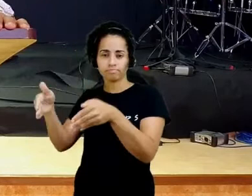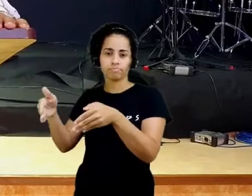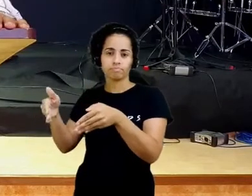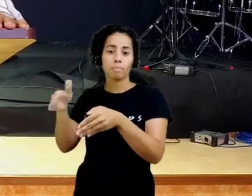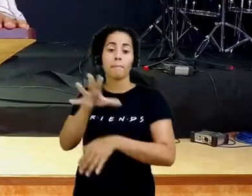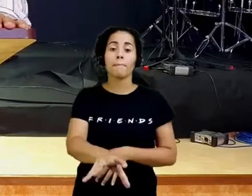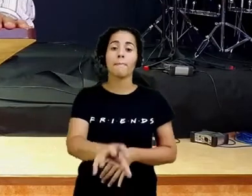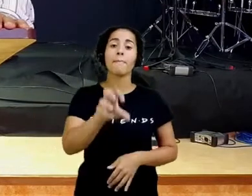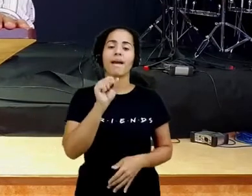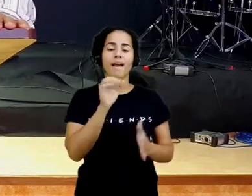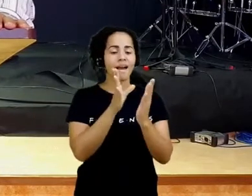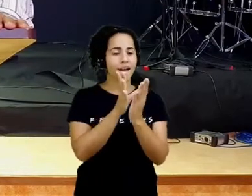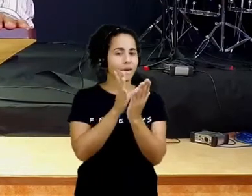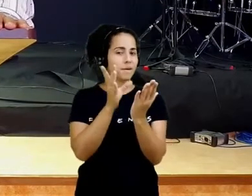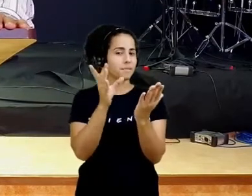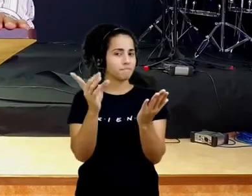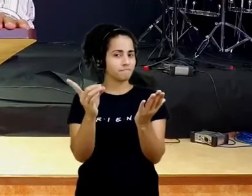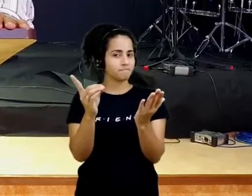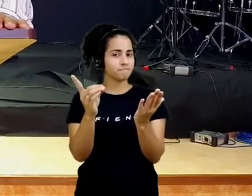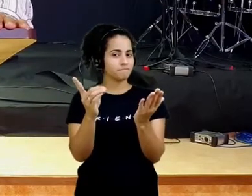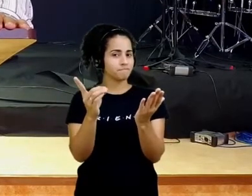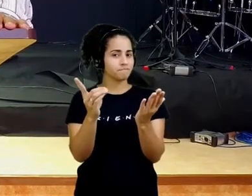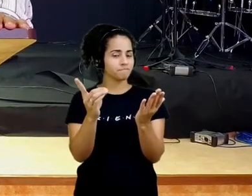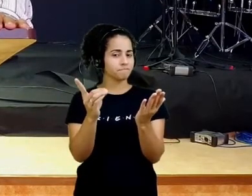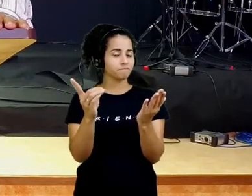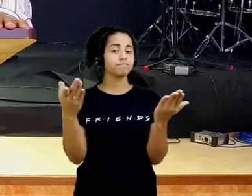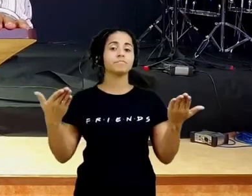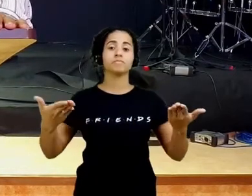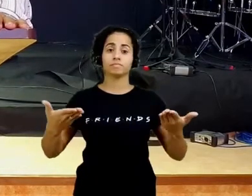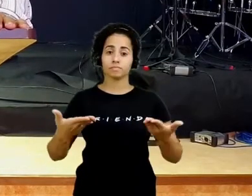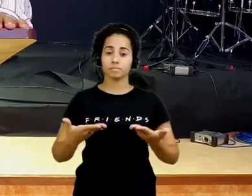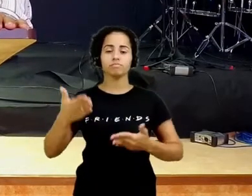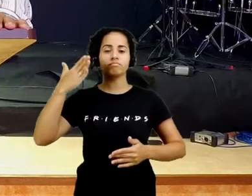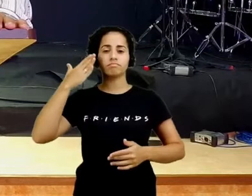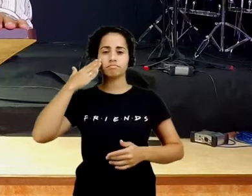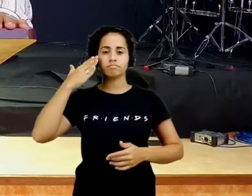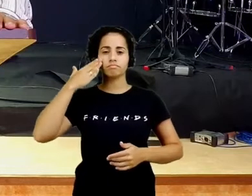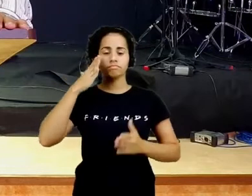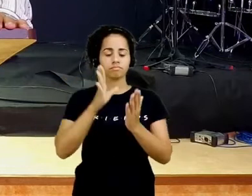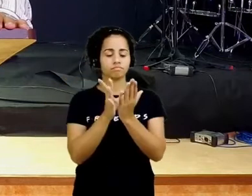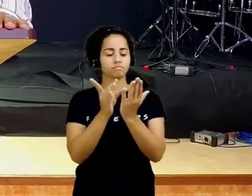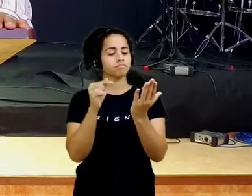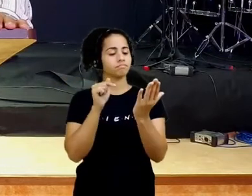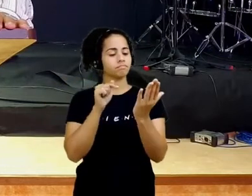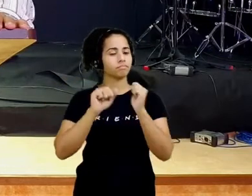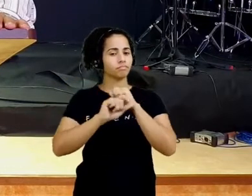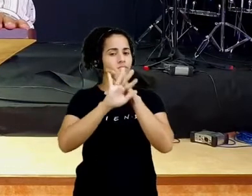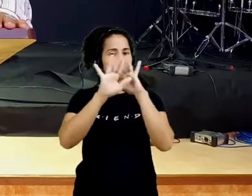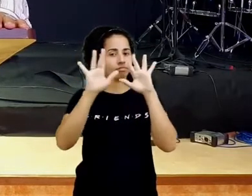Pegue sua Bíblia aí e vamos, nesse instante, se deleitar na palavra de